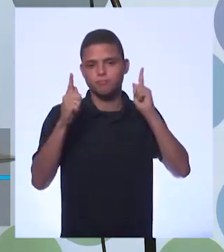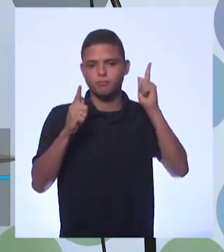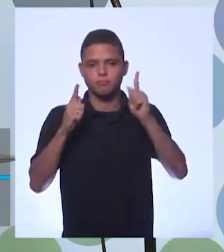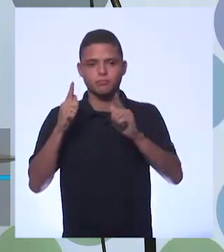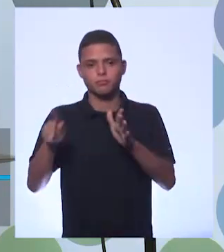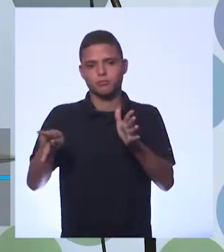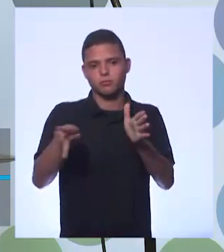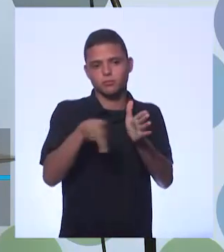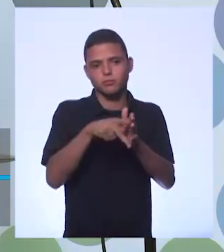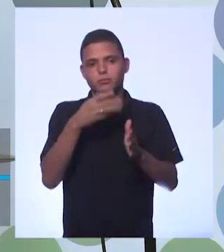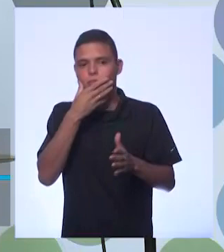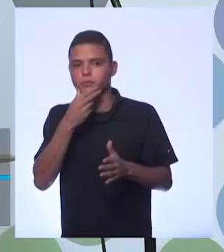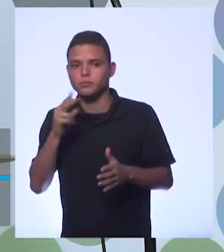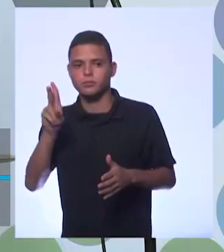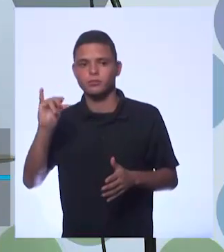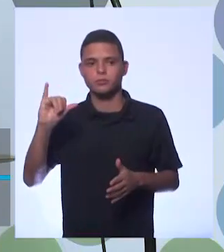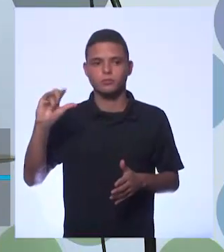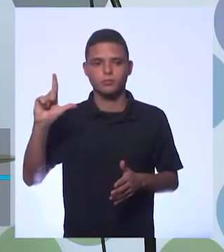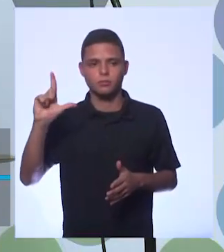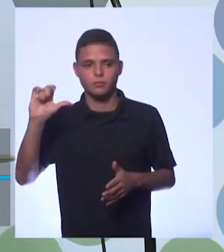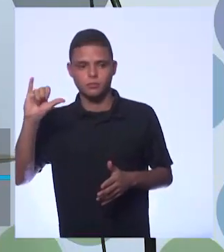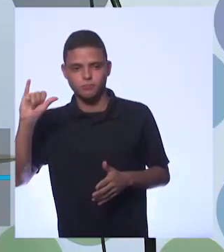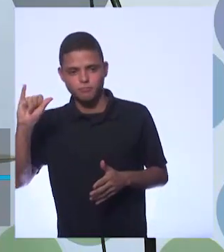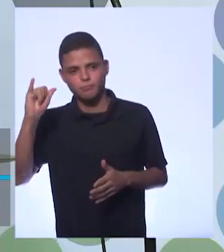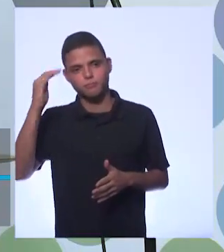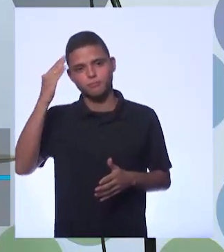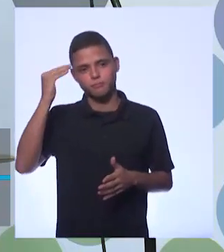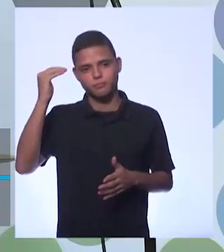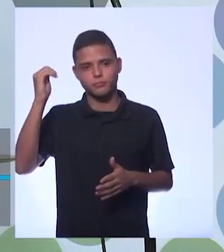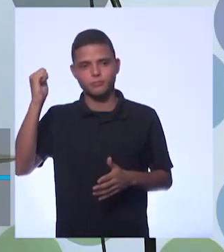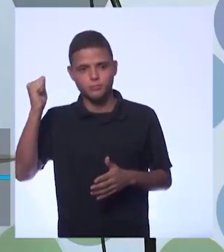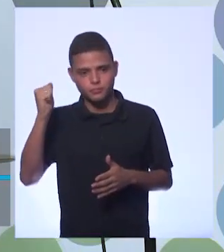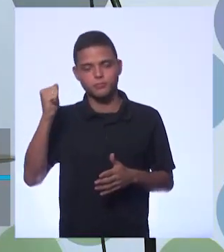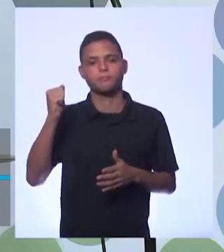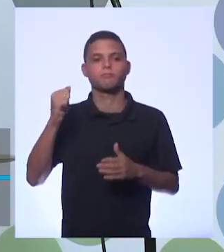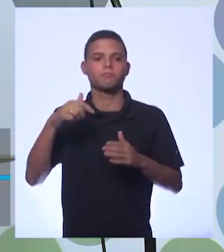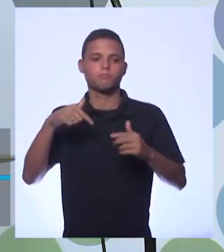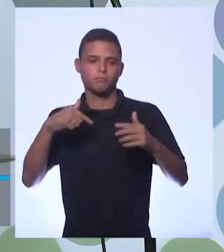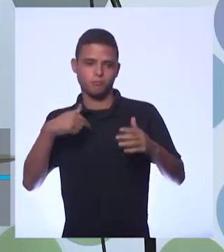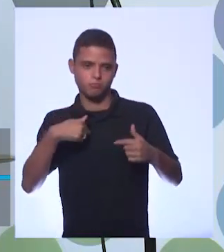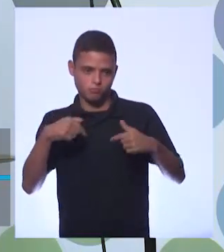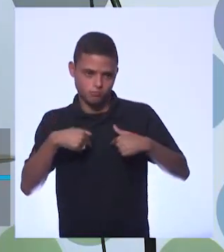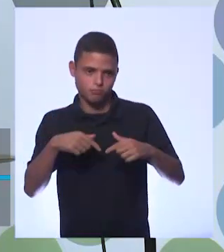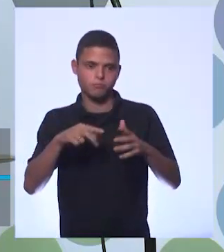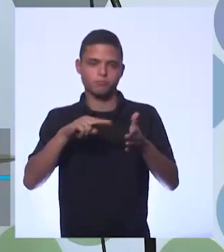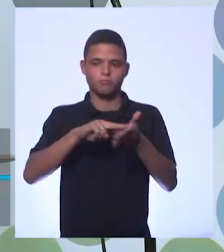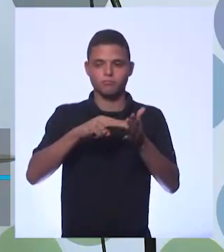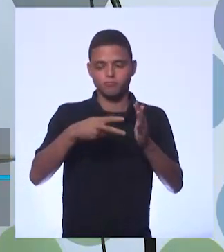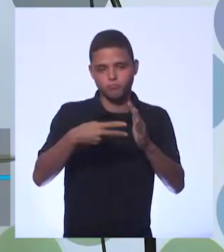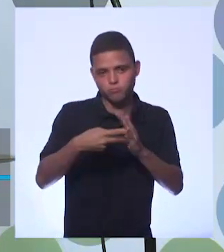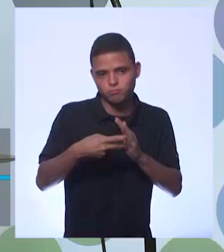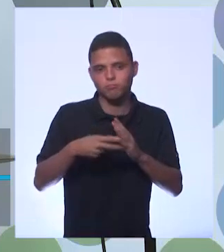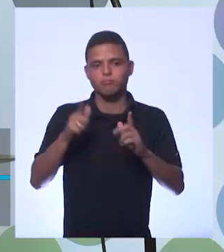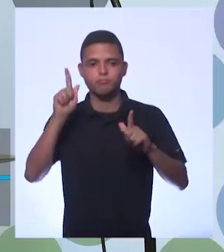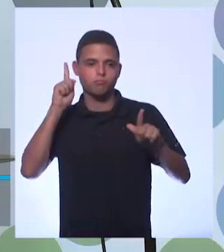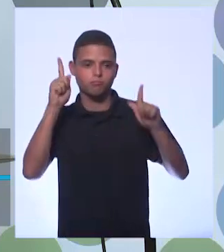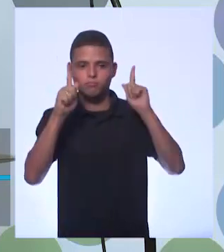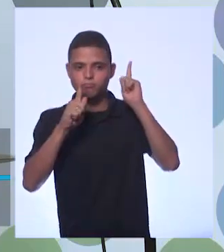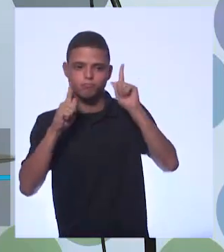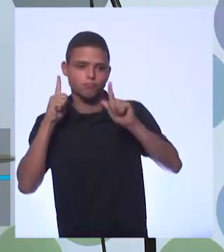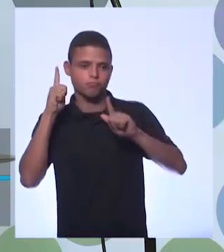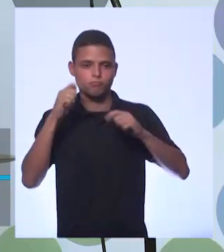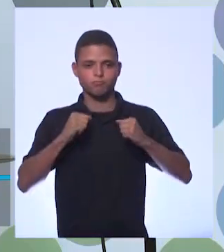vários tipos de gestos. Então tem, por exemplo, o gesto do trabalho, né, do mundo do trabalho. Então